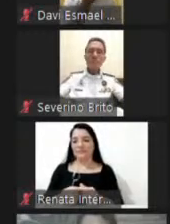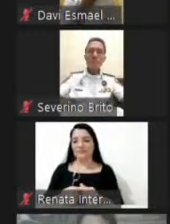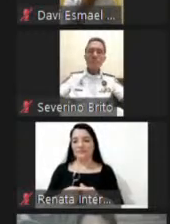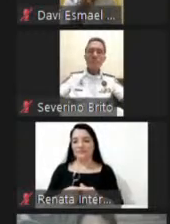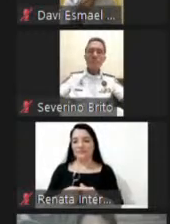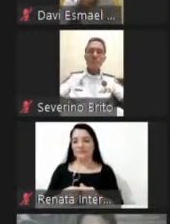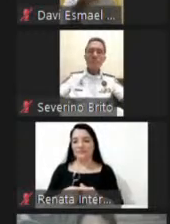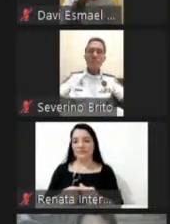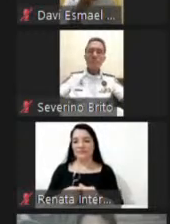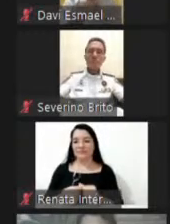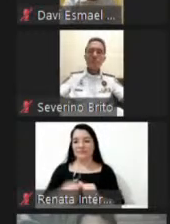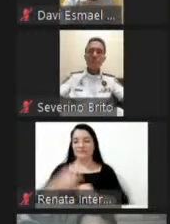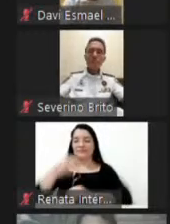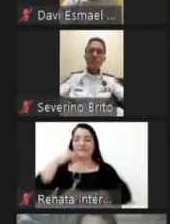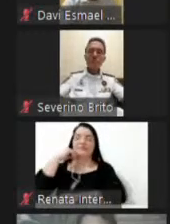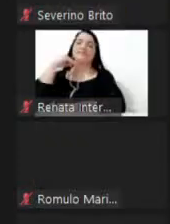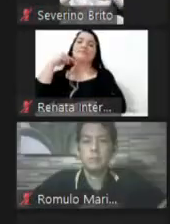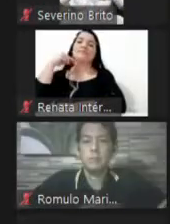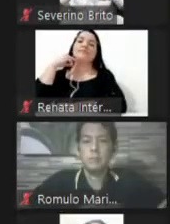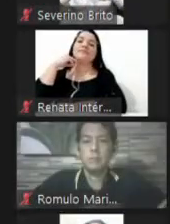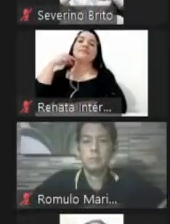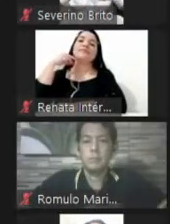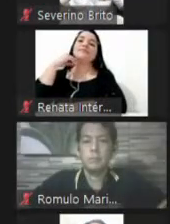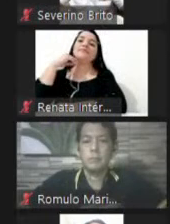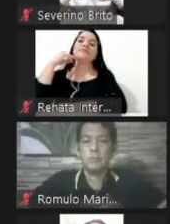Alessandra Marinho,